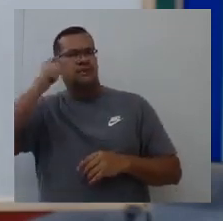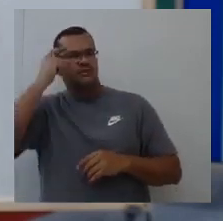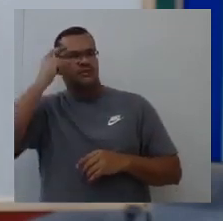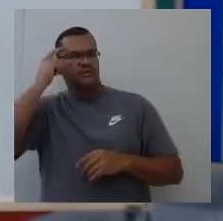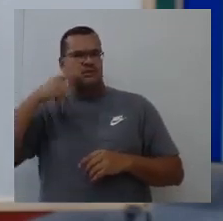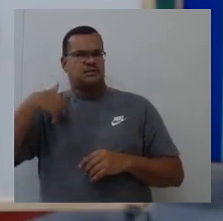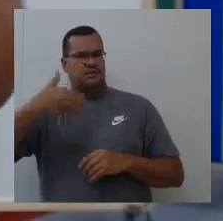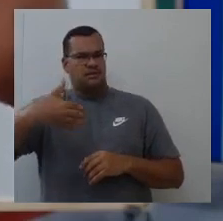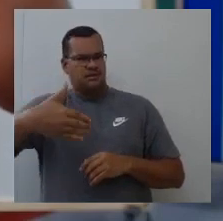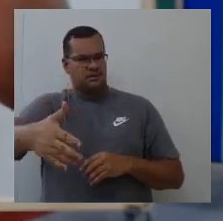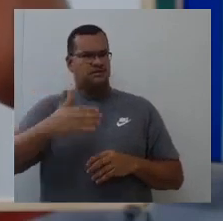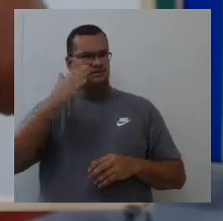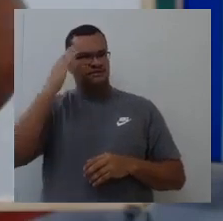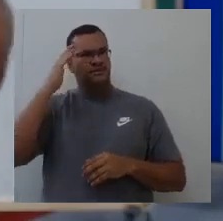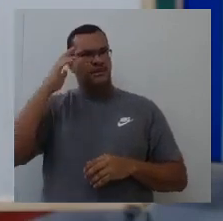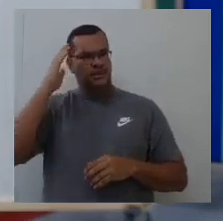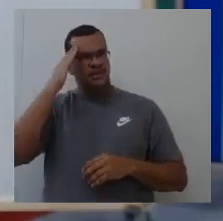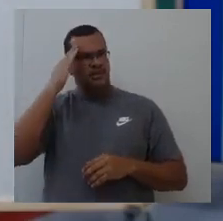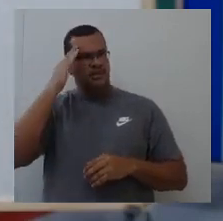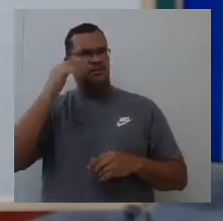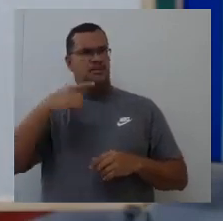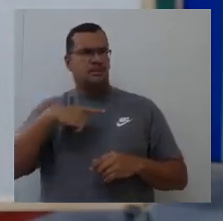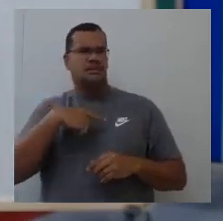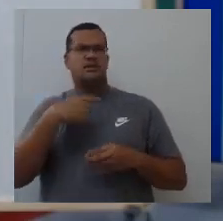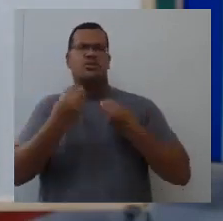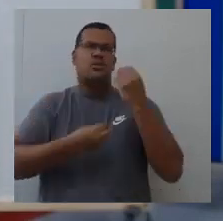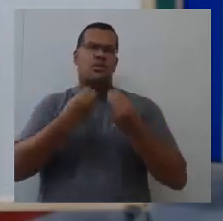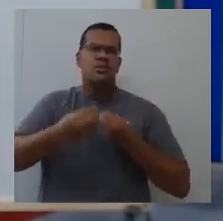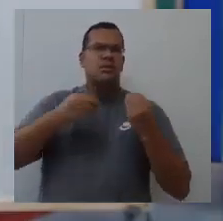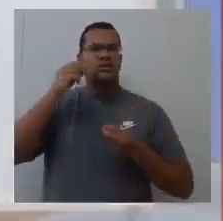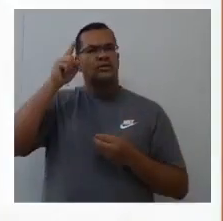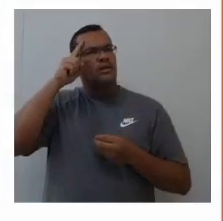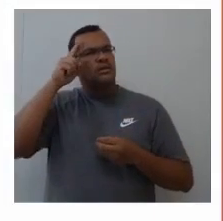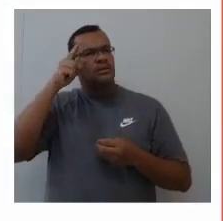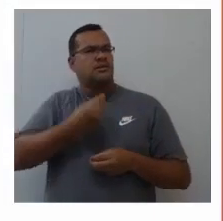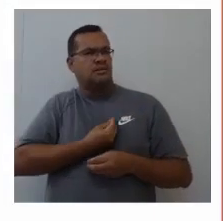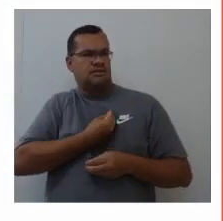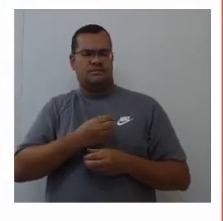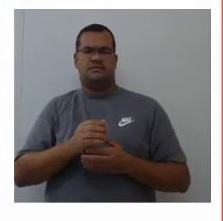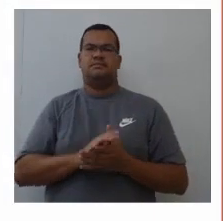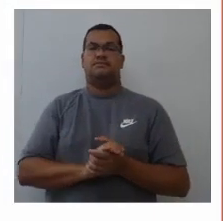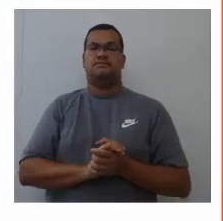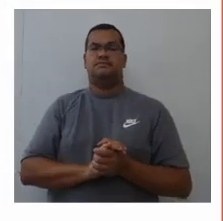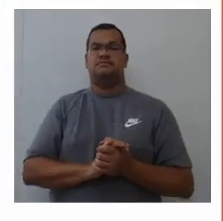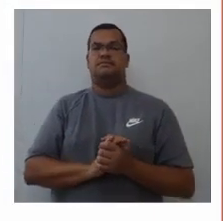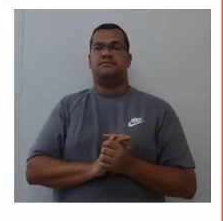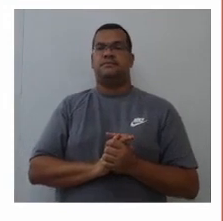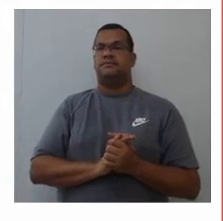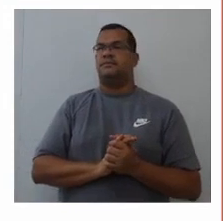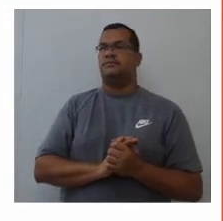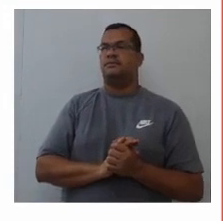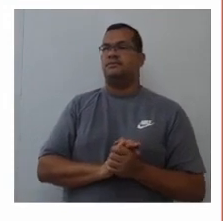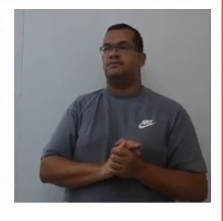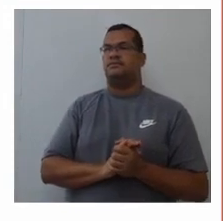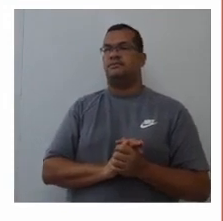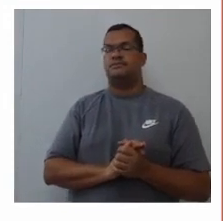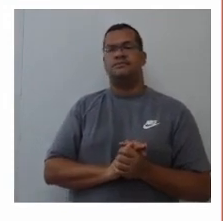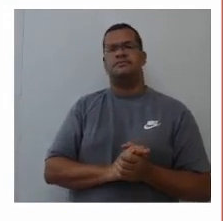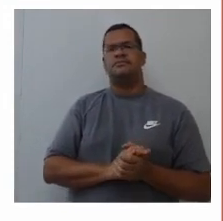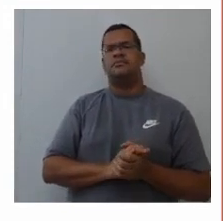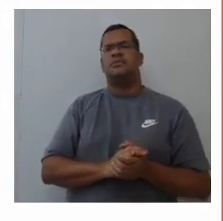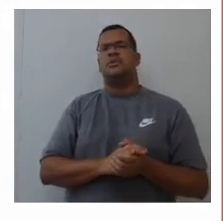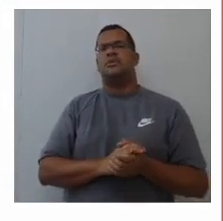Beleza? Entender onde essa matemática está aplicada no nosso cotidiano. Vai para a tela geral. Então aqui eu tenho o seguinte, ó.